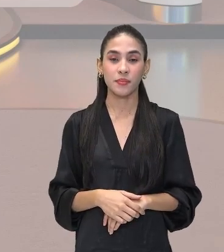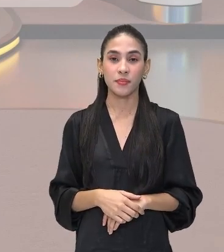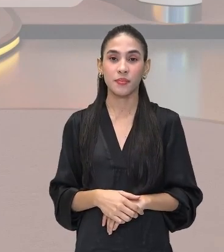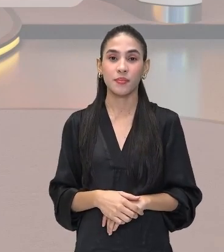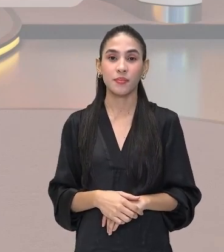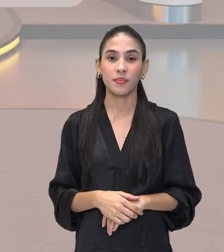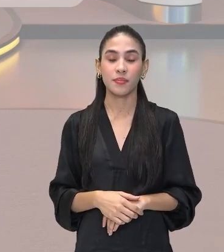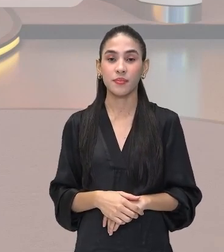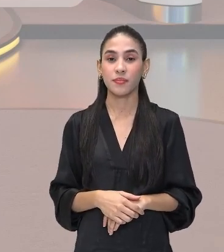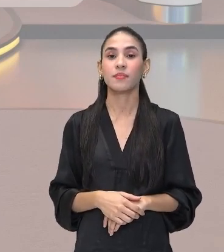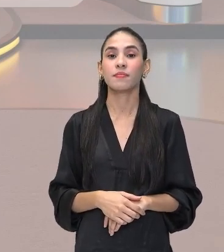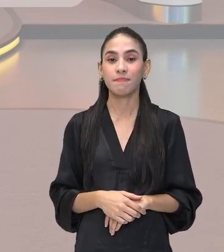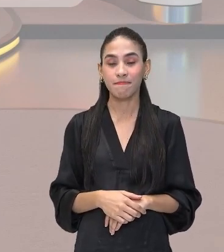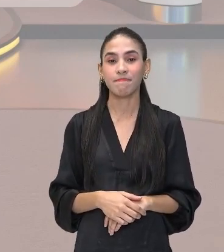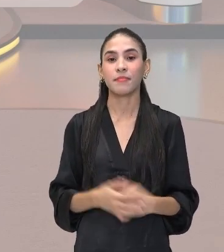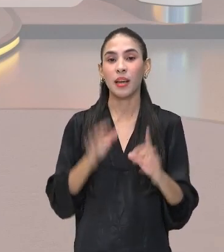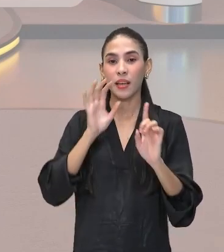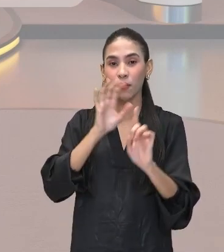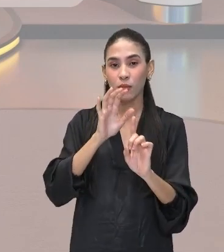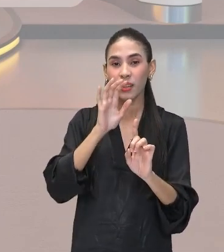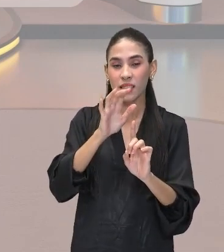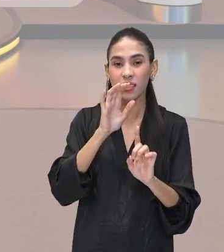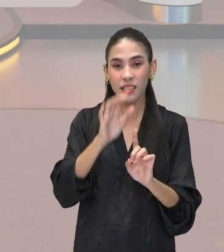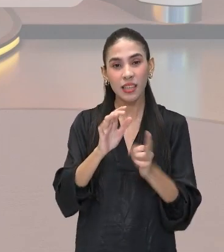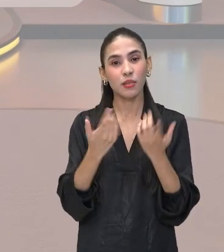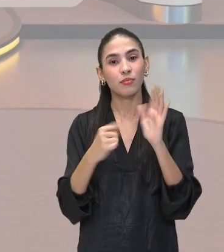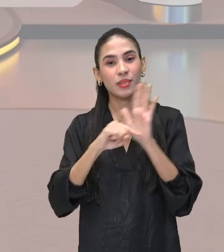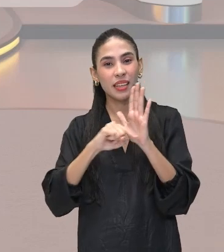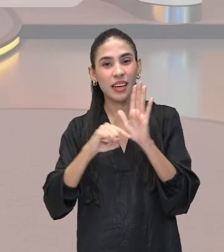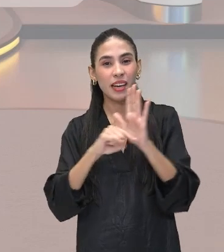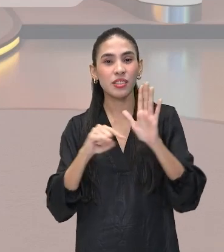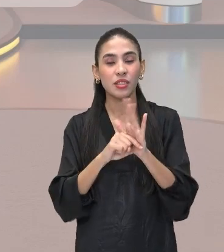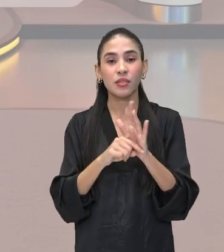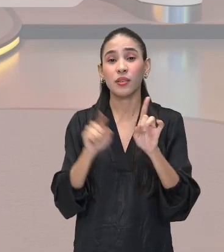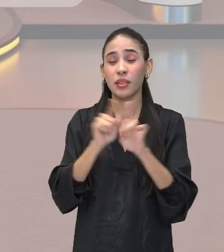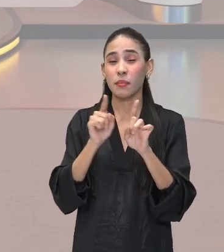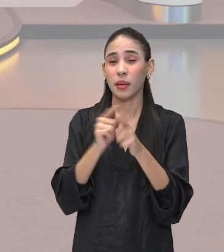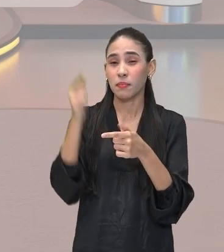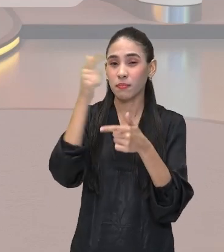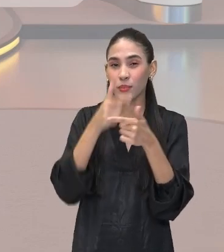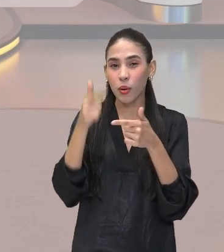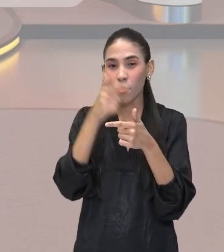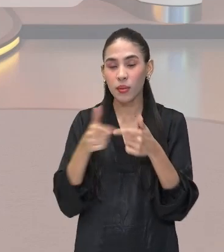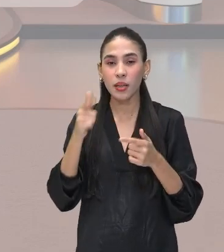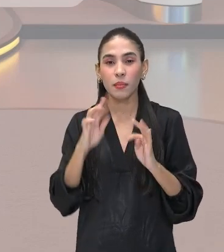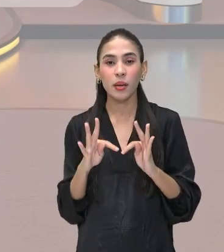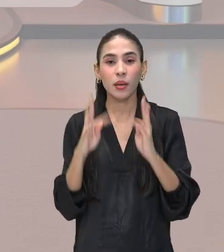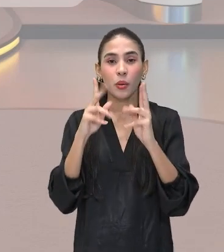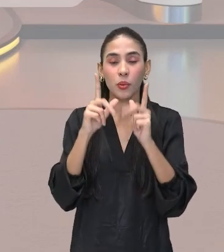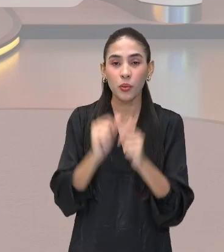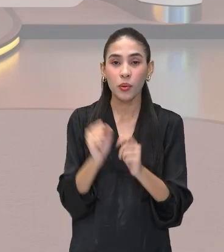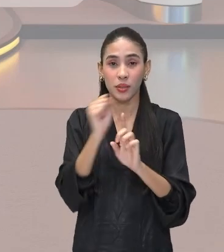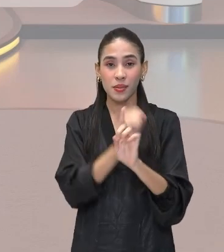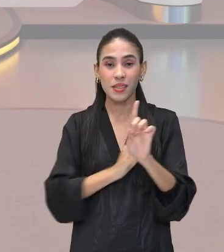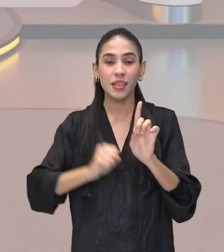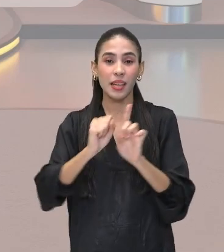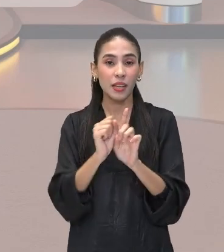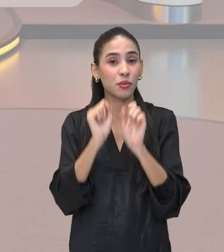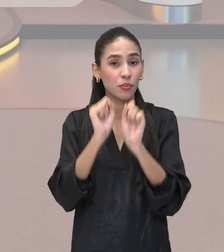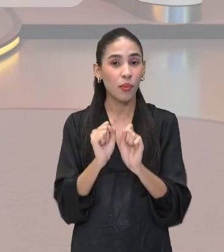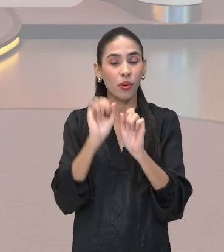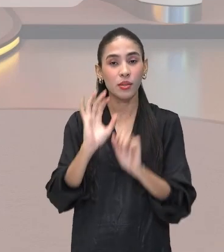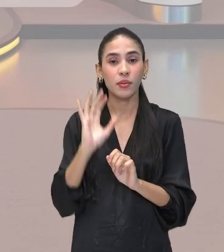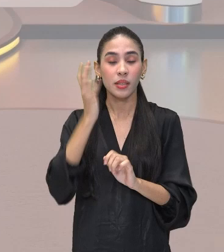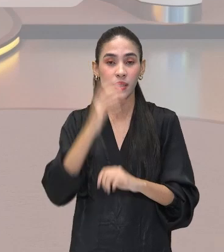aí ameaçando, comprometendo toda a nossa sociedade, né? Em